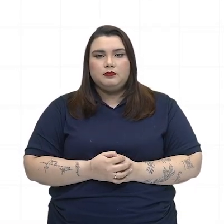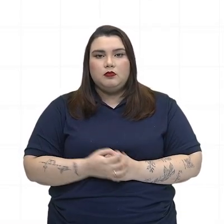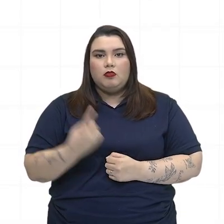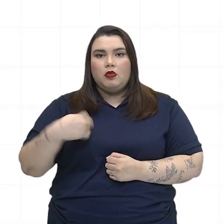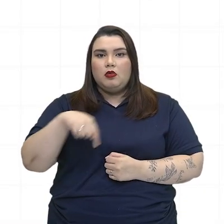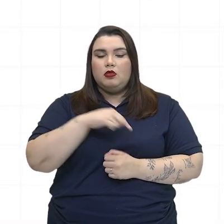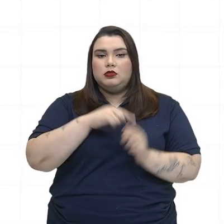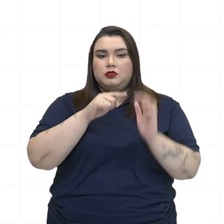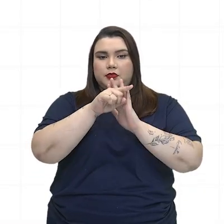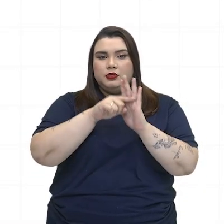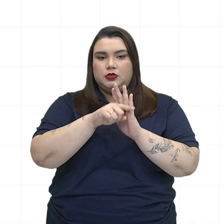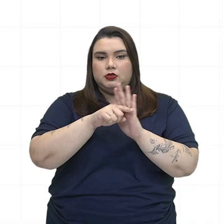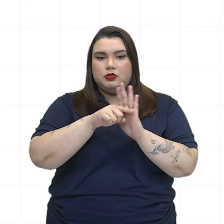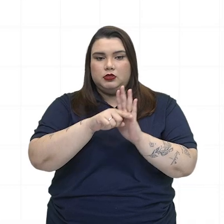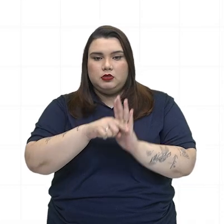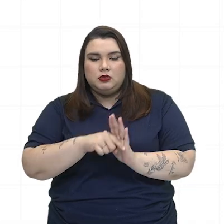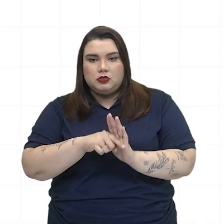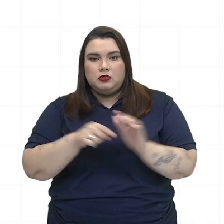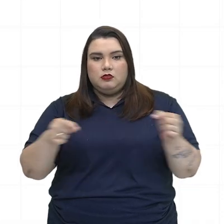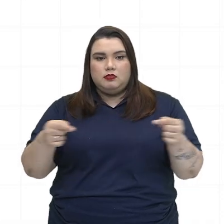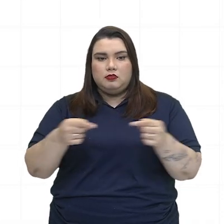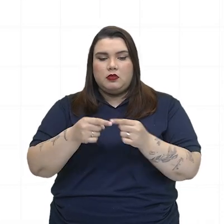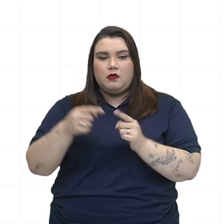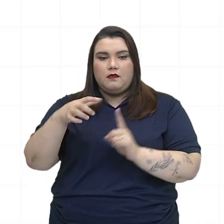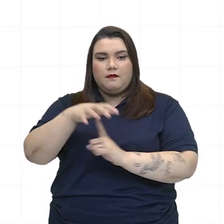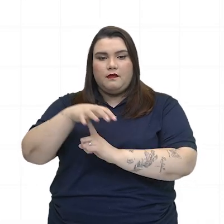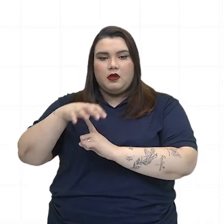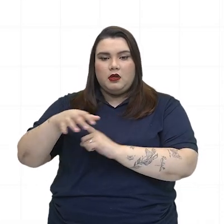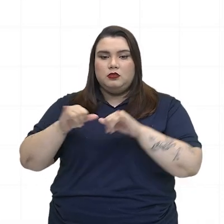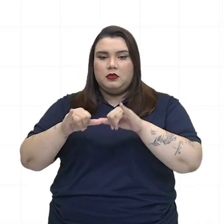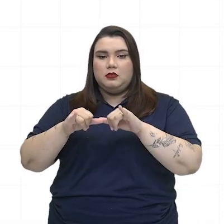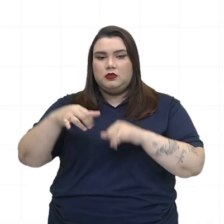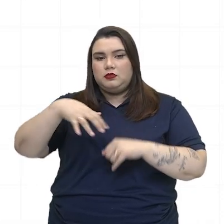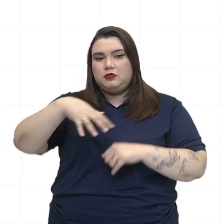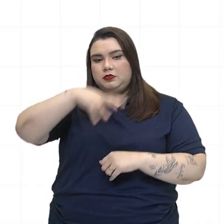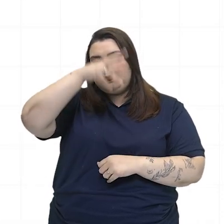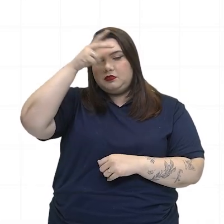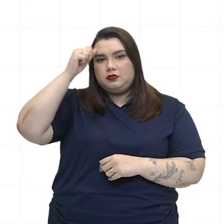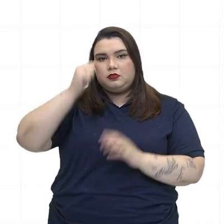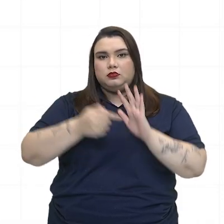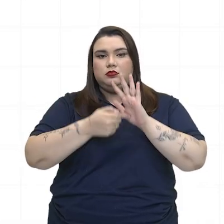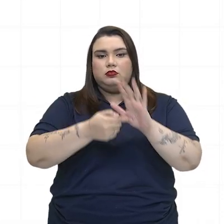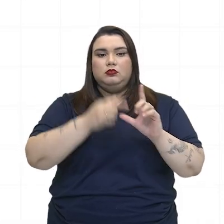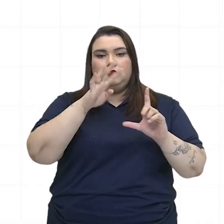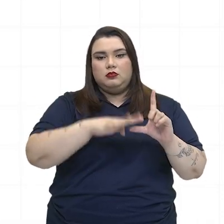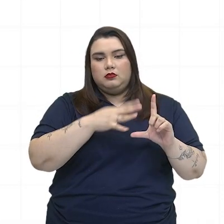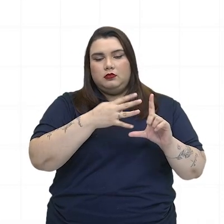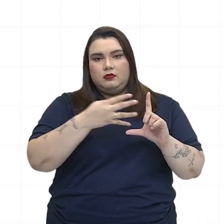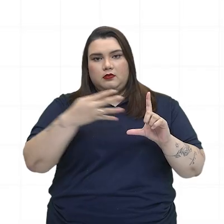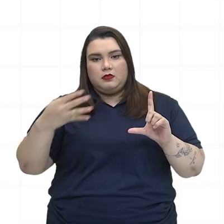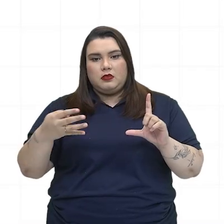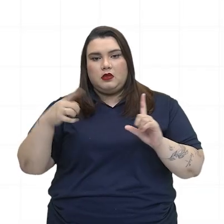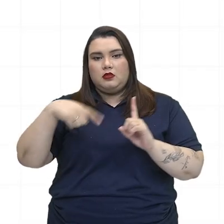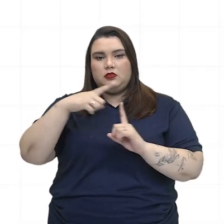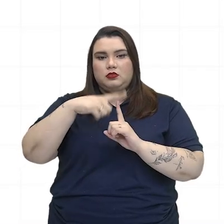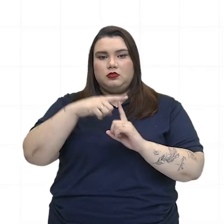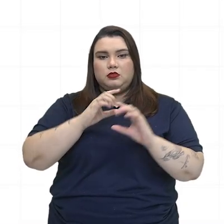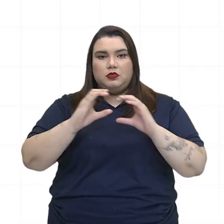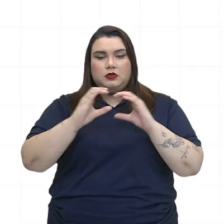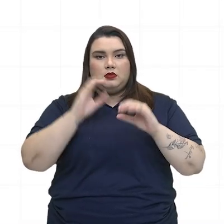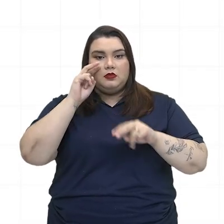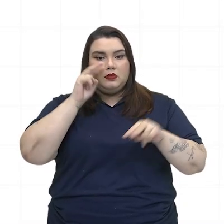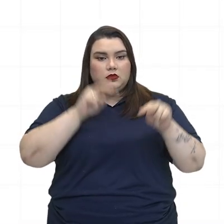nossa pesquisa aqui, né, das feiras, né, e supermercados de Manaus, expressos em uma tabela, que é uma forma, né, de